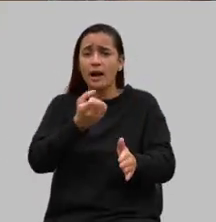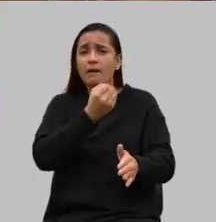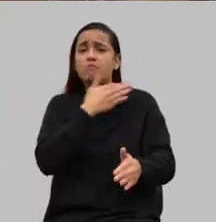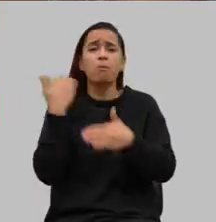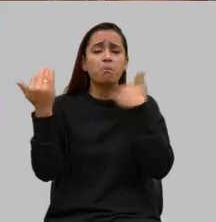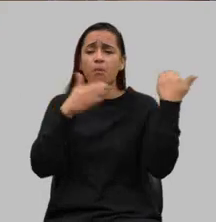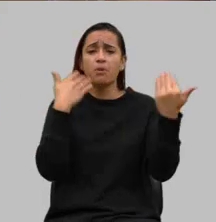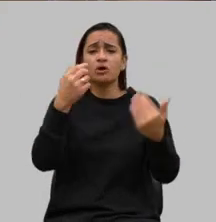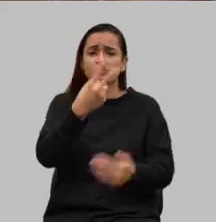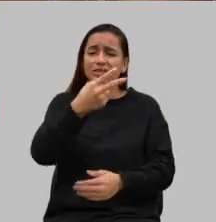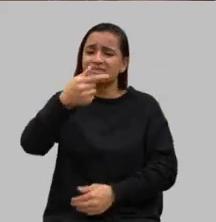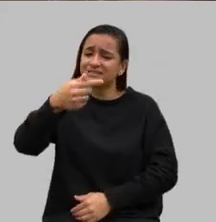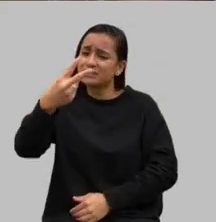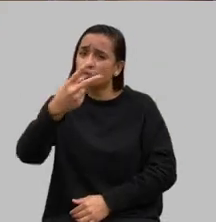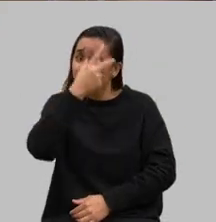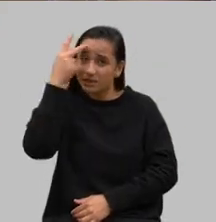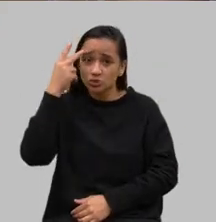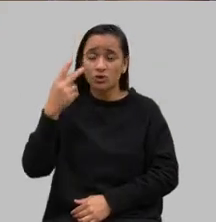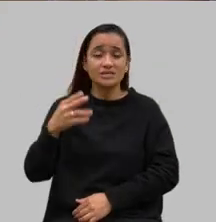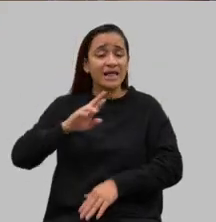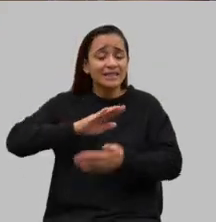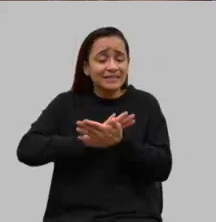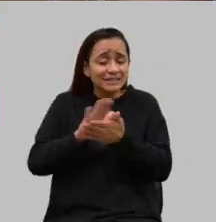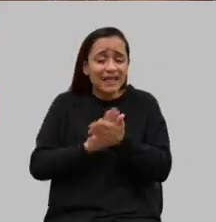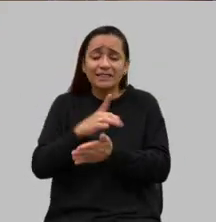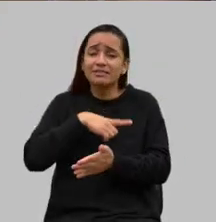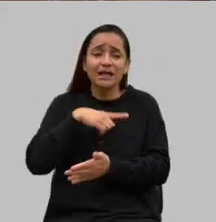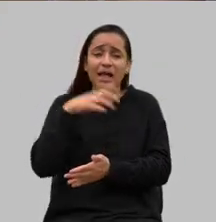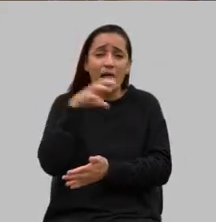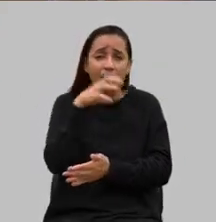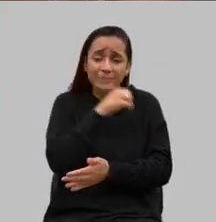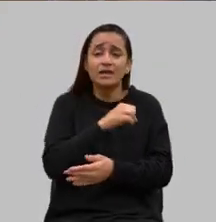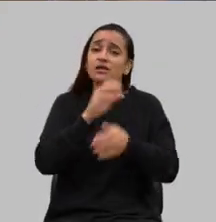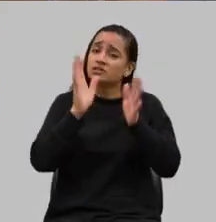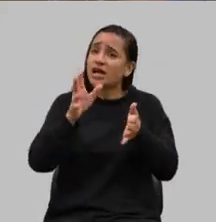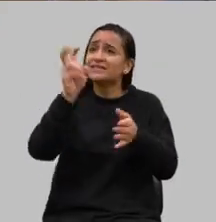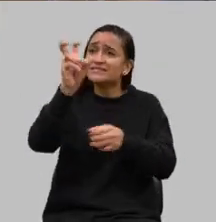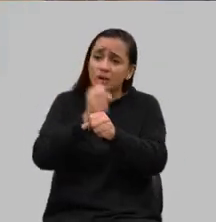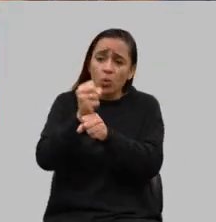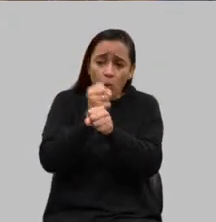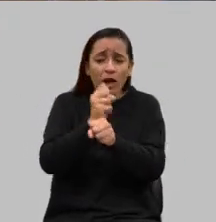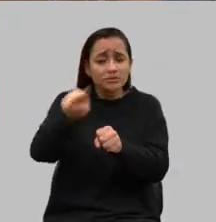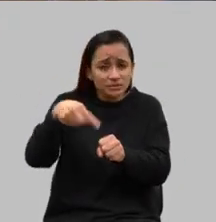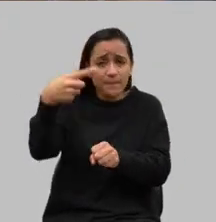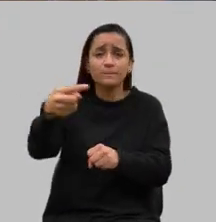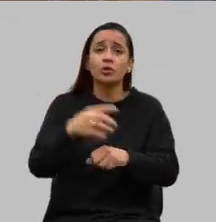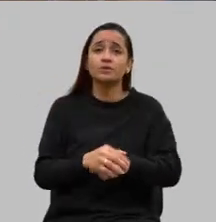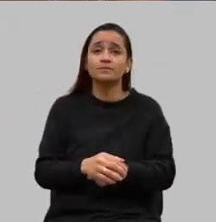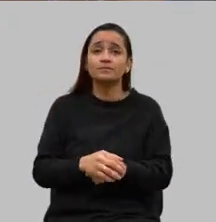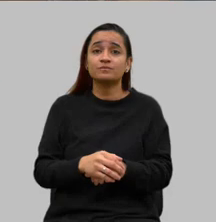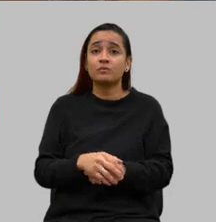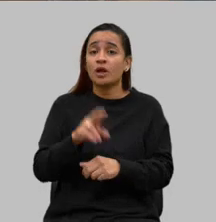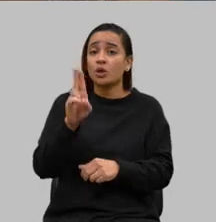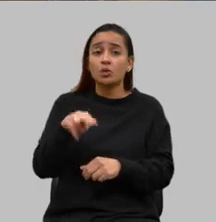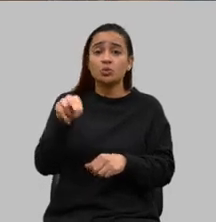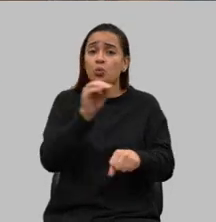a rapidez necessária A caução por exemplo 5 anos depois e não se cuidou do descomissionamento